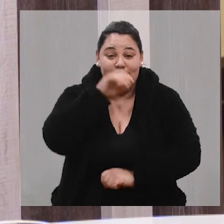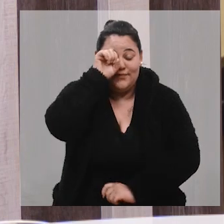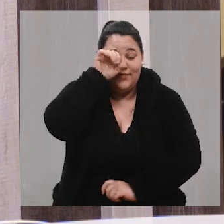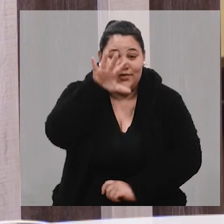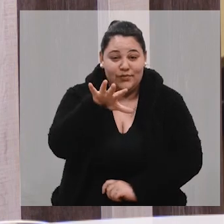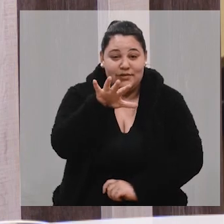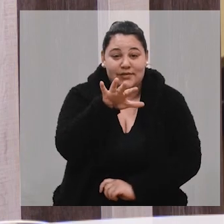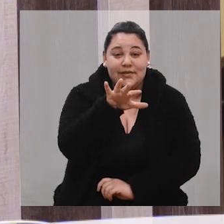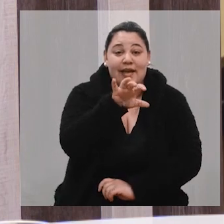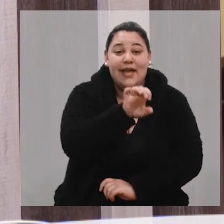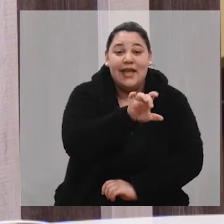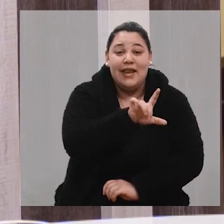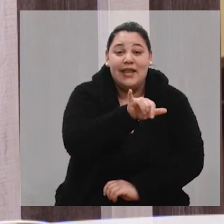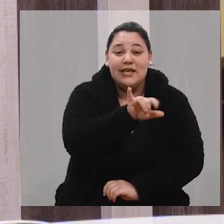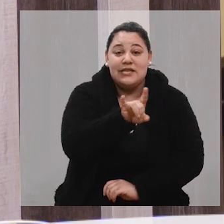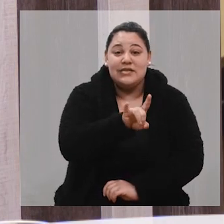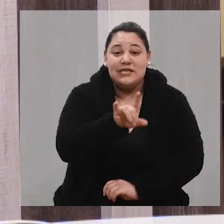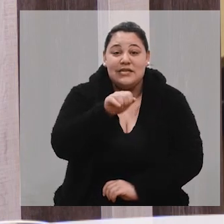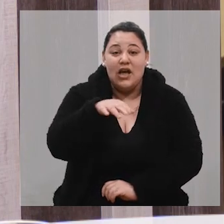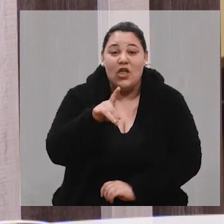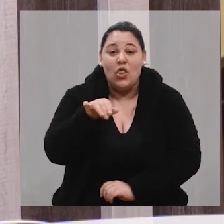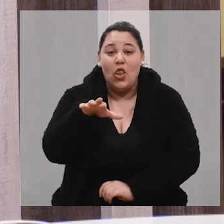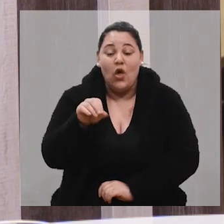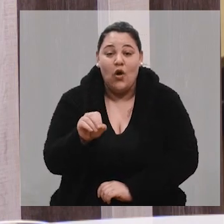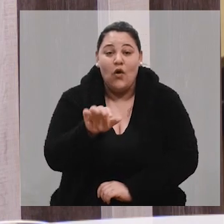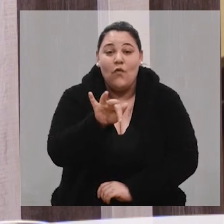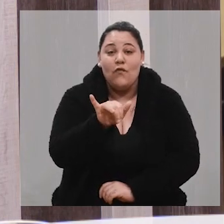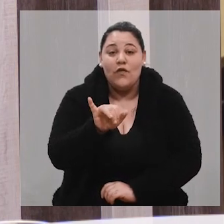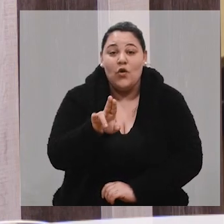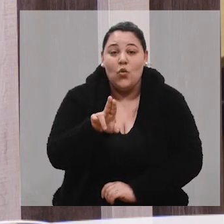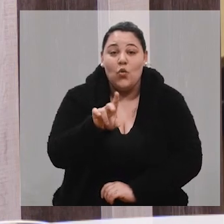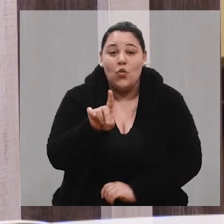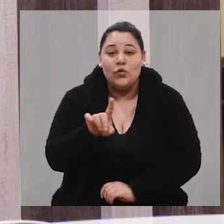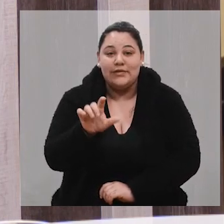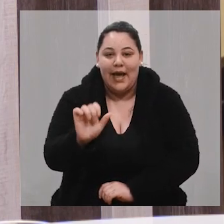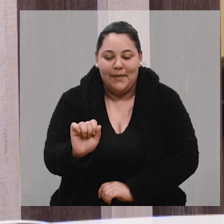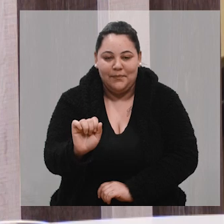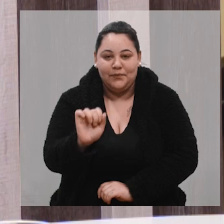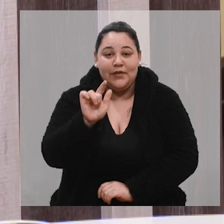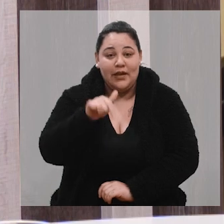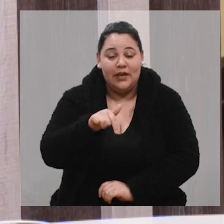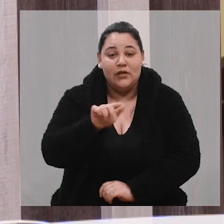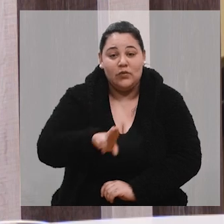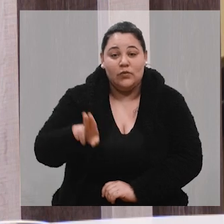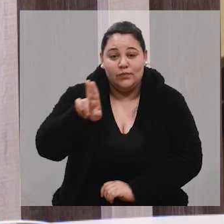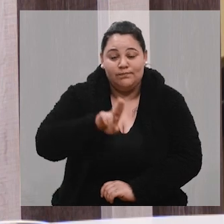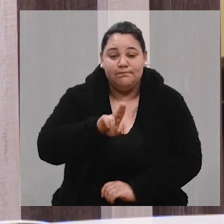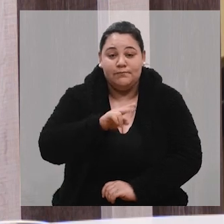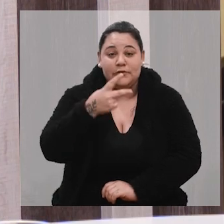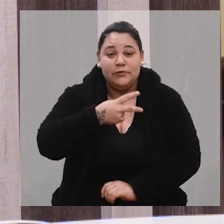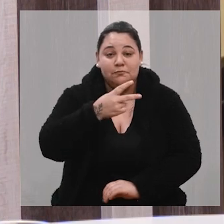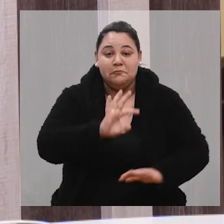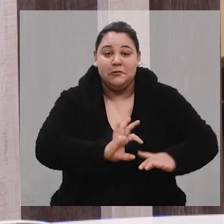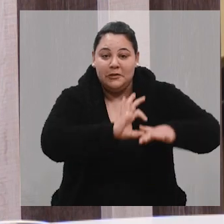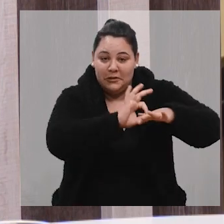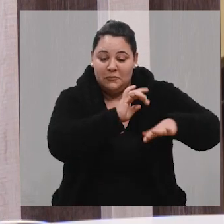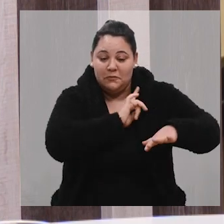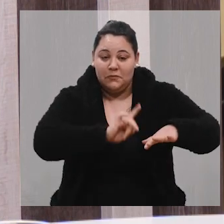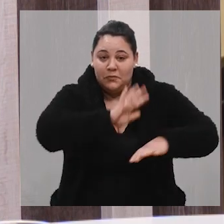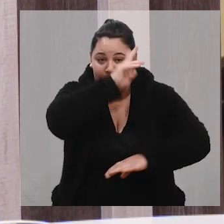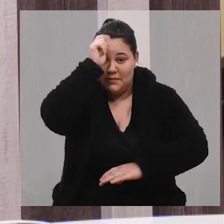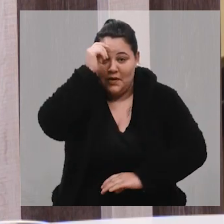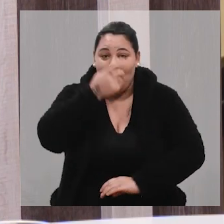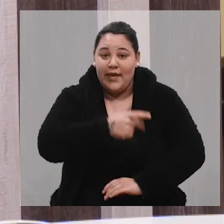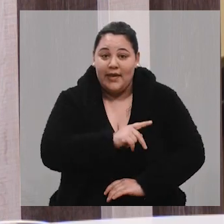do Republicanos, parlamentar que também acumula a função de vice-líder do governo municipal aqui no